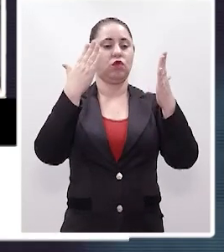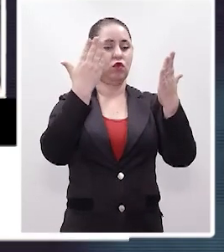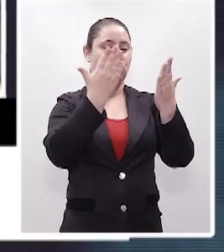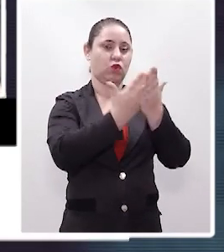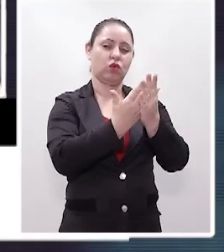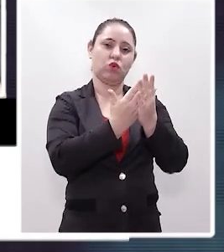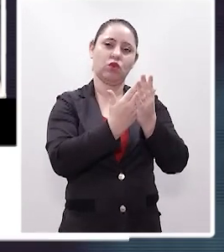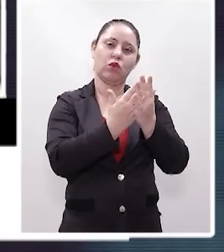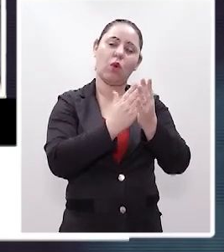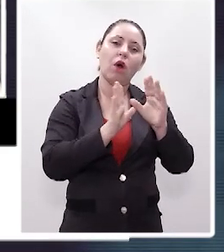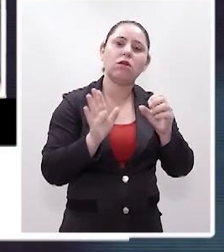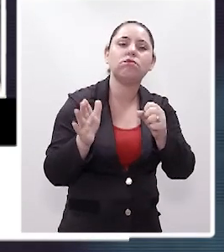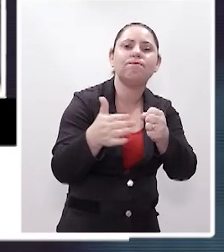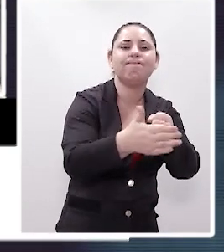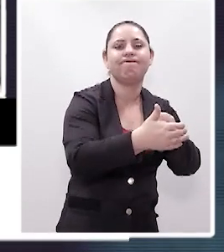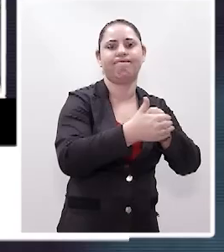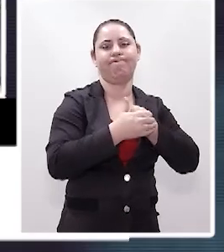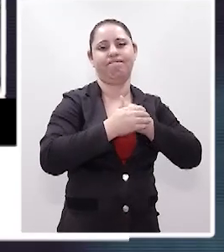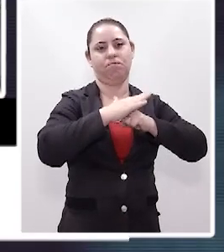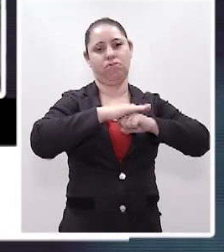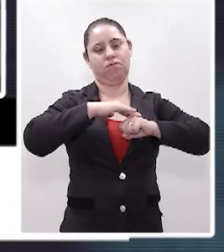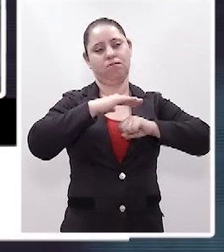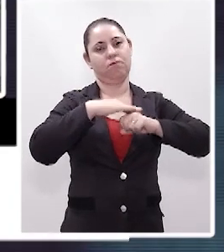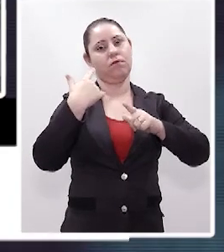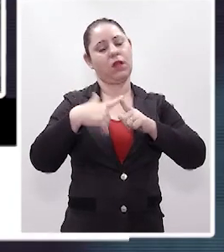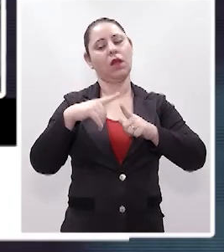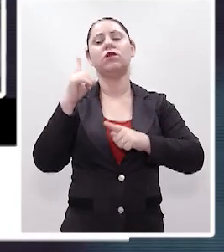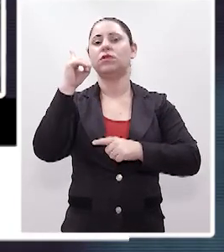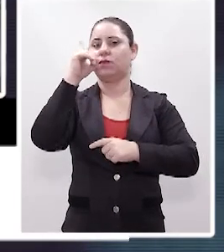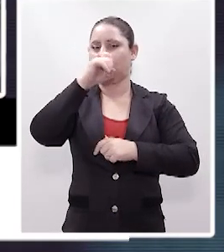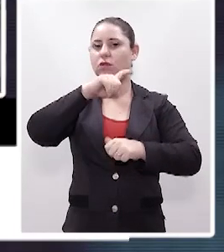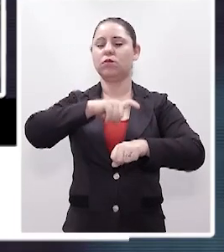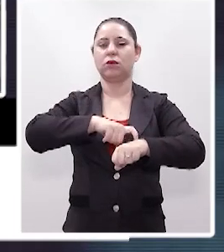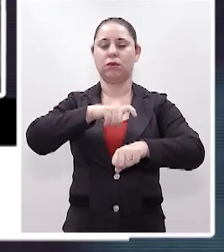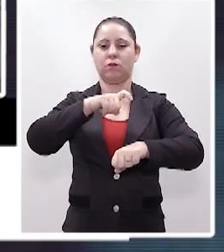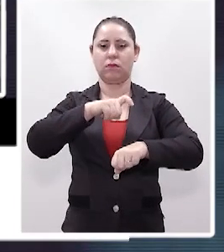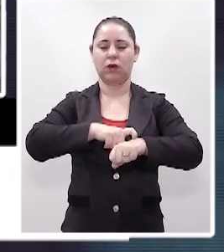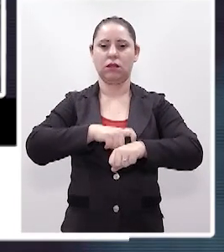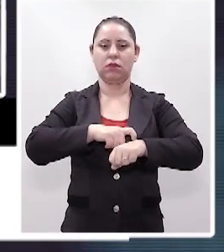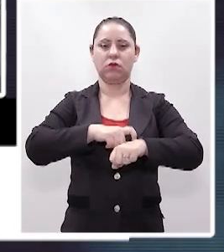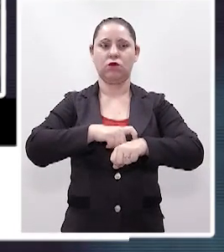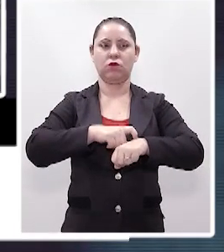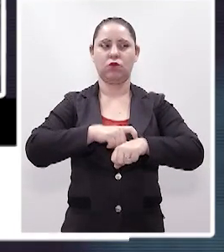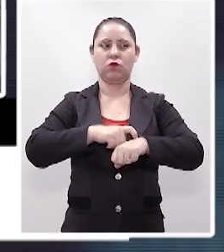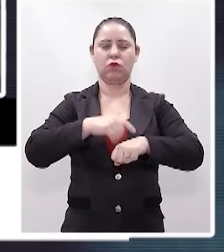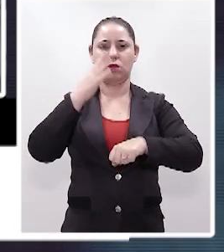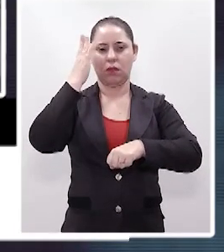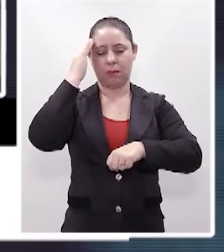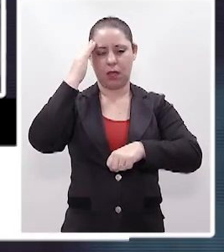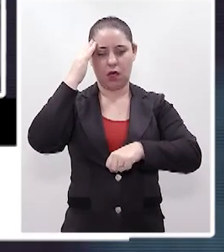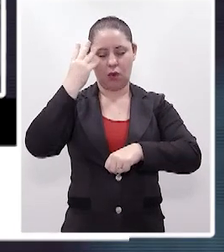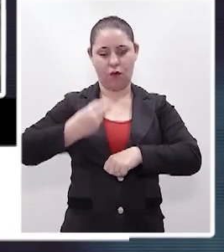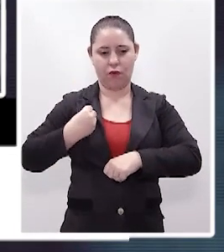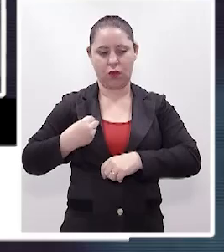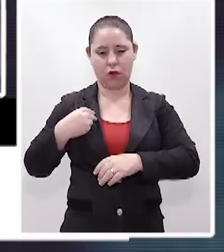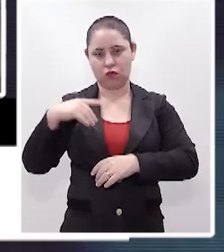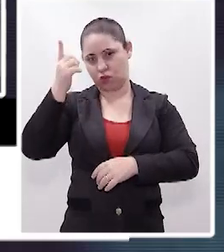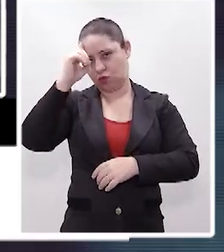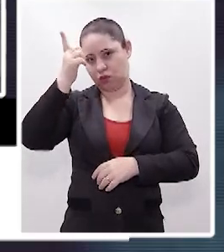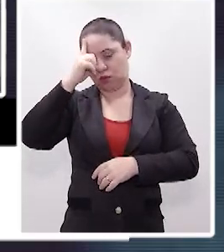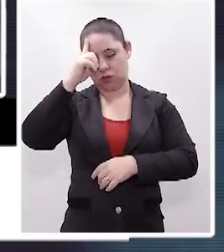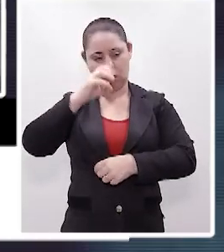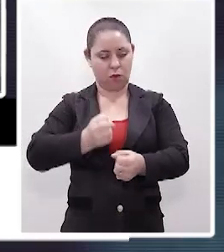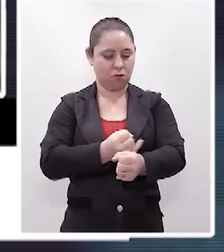escola acolheu, sabe? Porque é difícil nesse momento você ter que lidar com tudo isso, com a rotina e com o